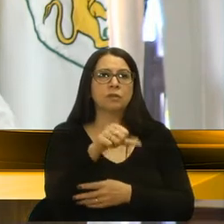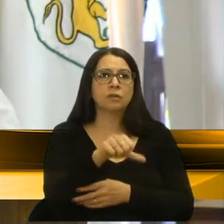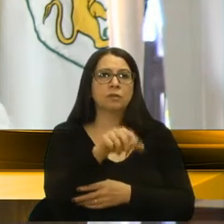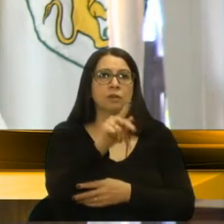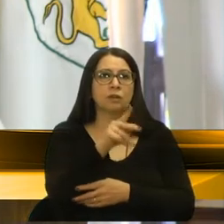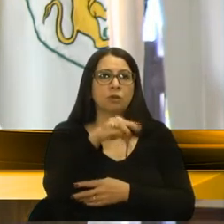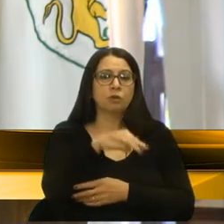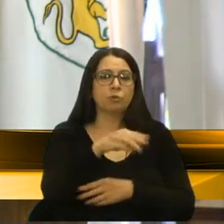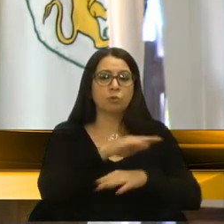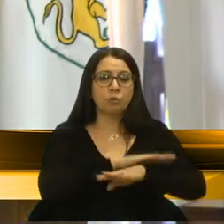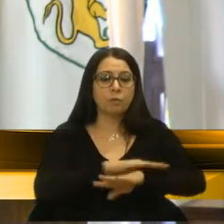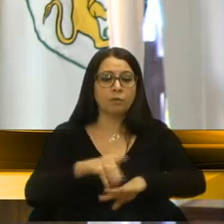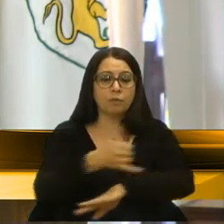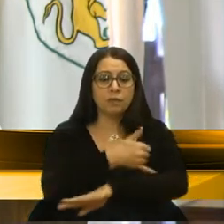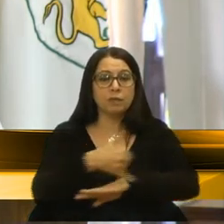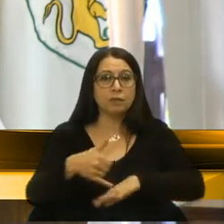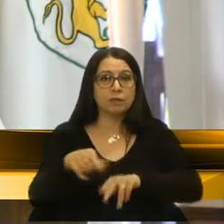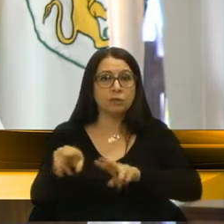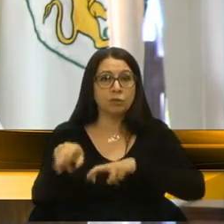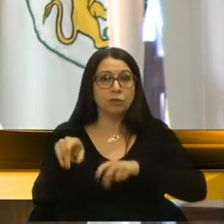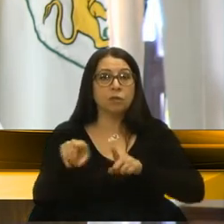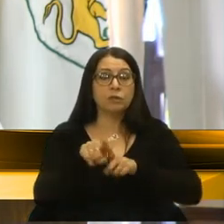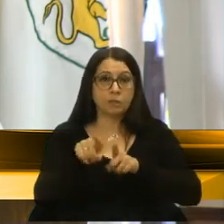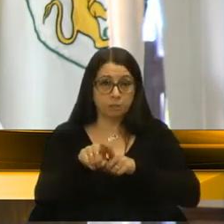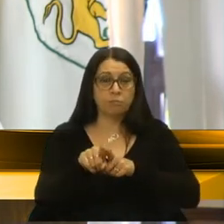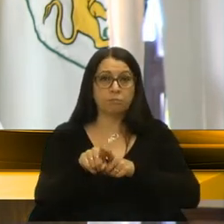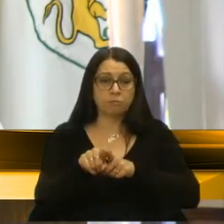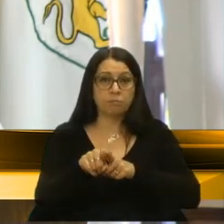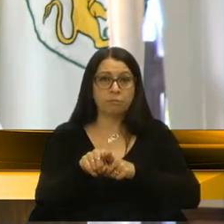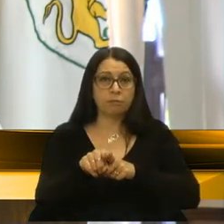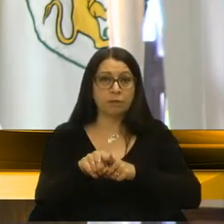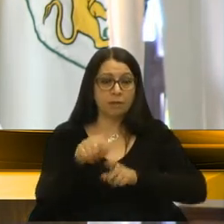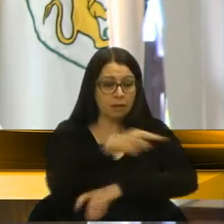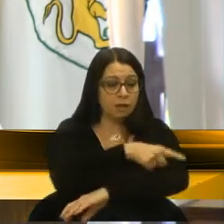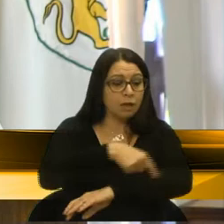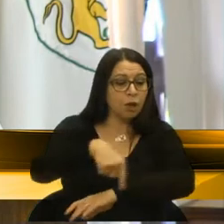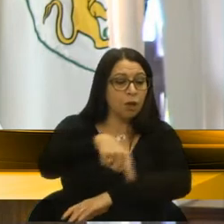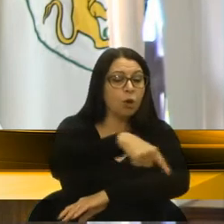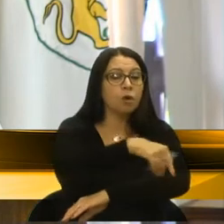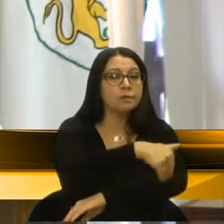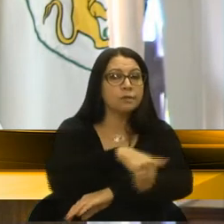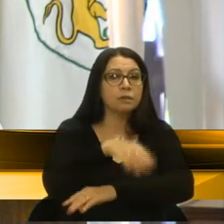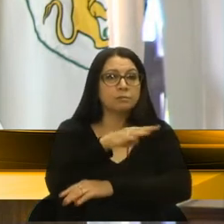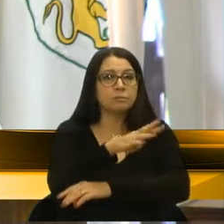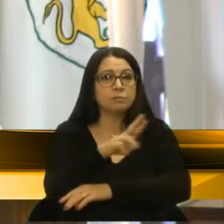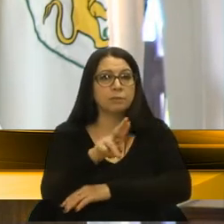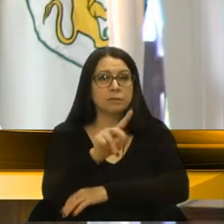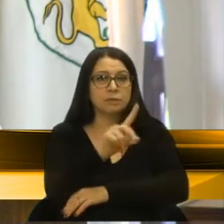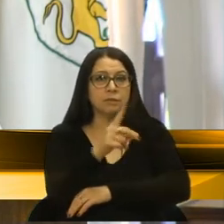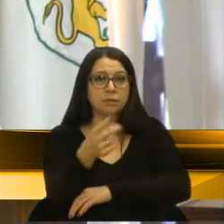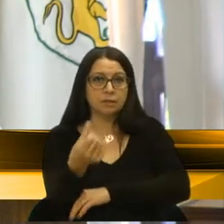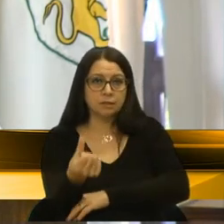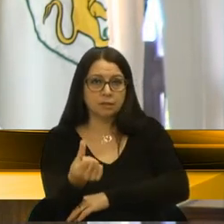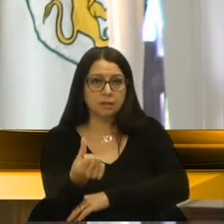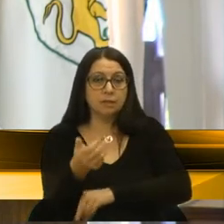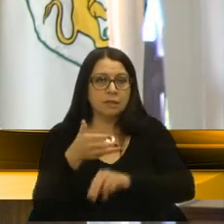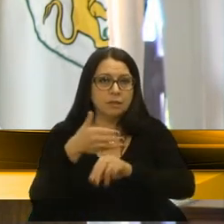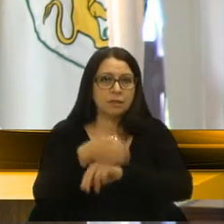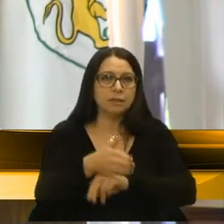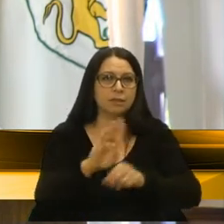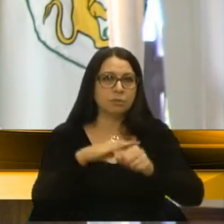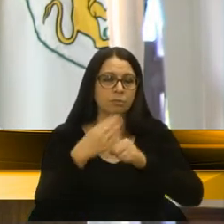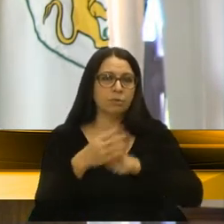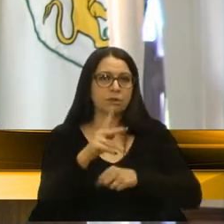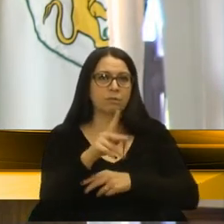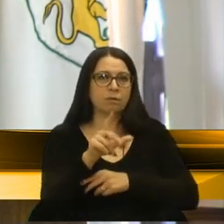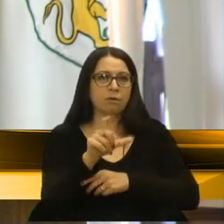de asfaltamento de interior e também, então, essa rótula ali na BR-116, entrada do bairro